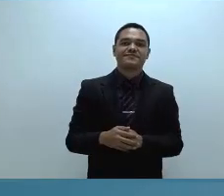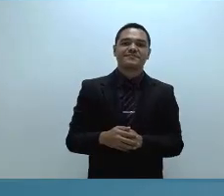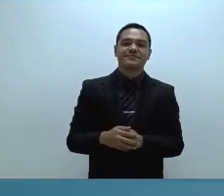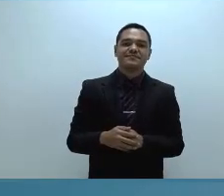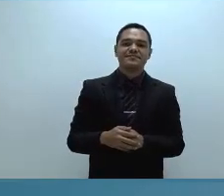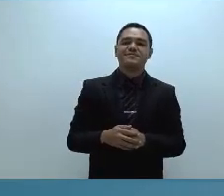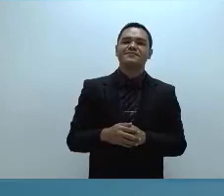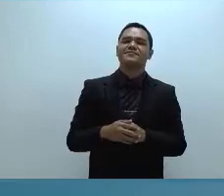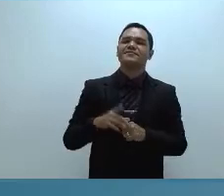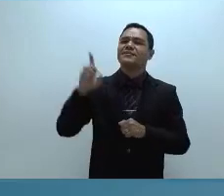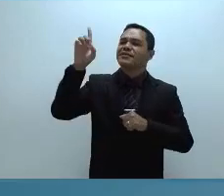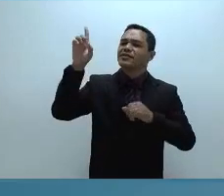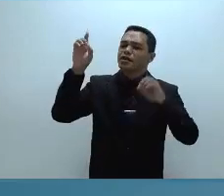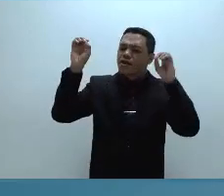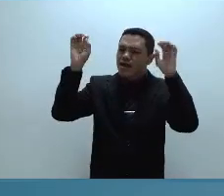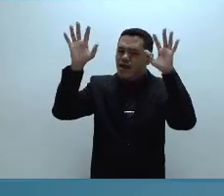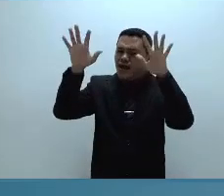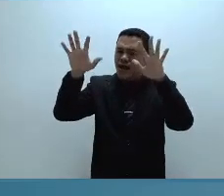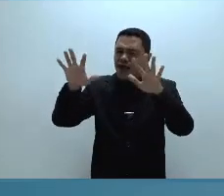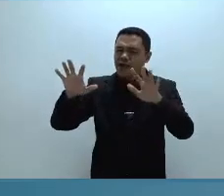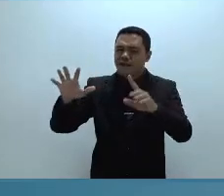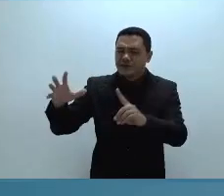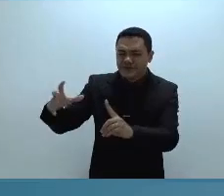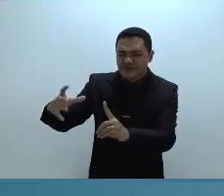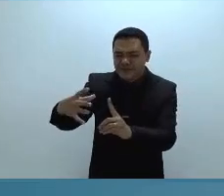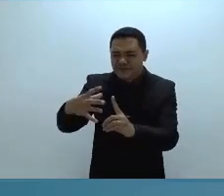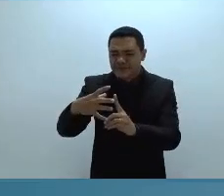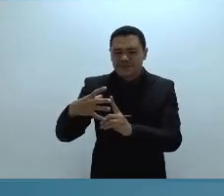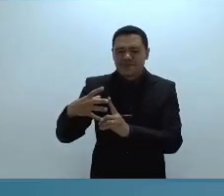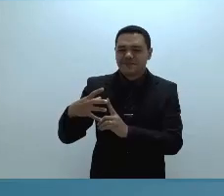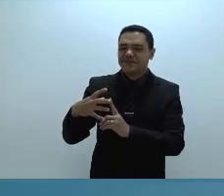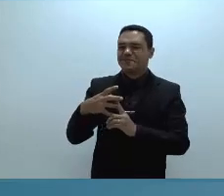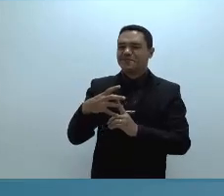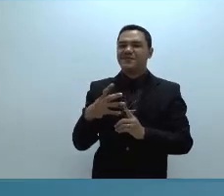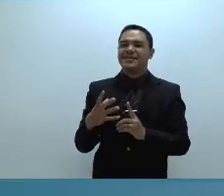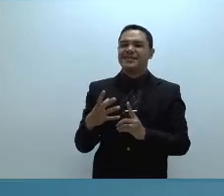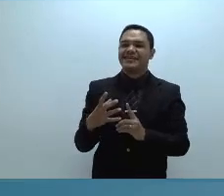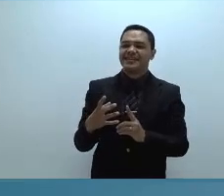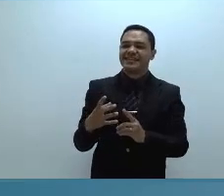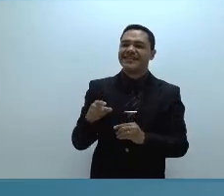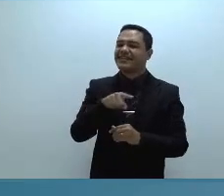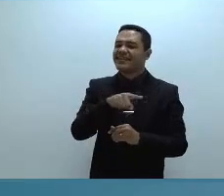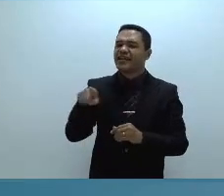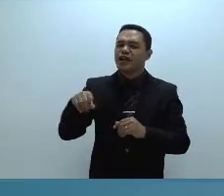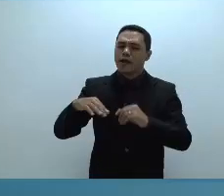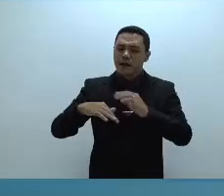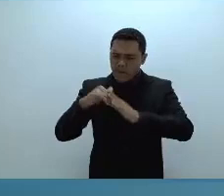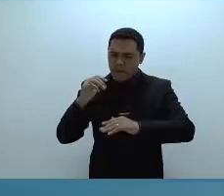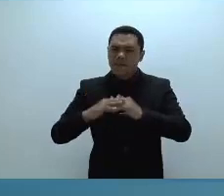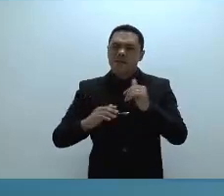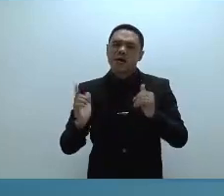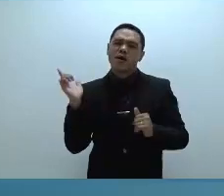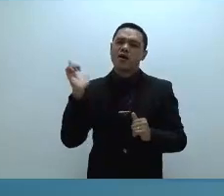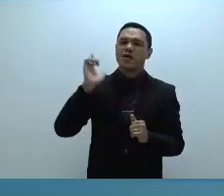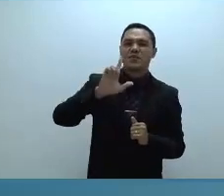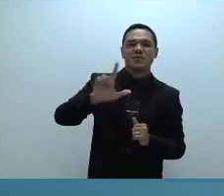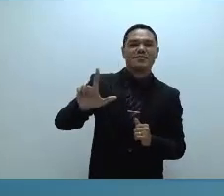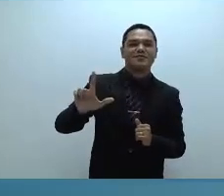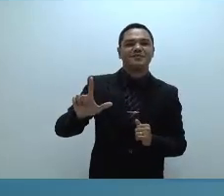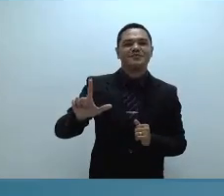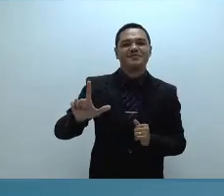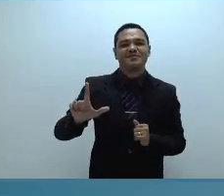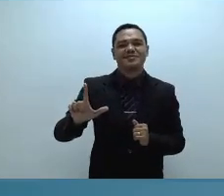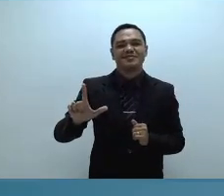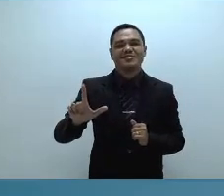tenham proteção divina, para que tenham realmente total êxito e sucesso